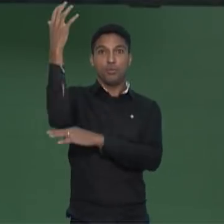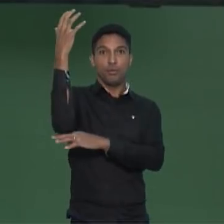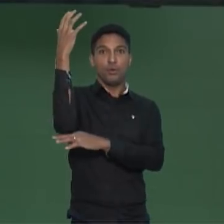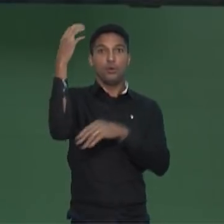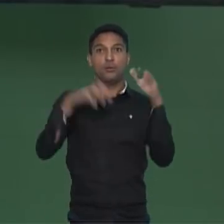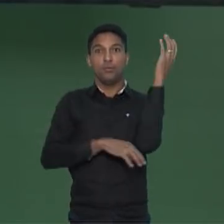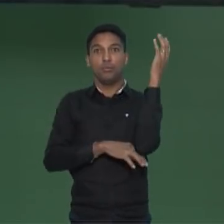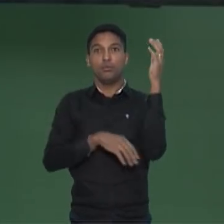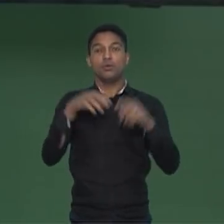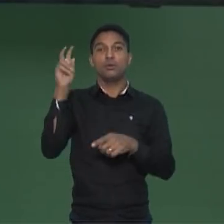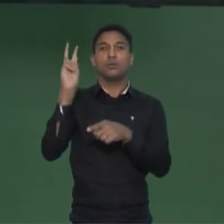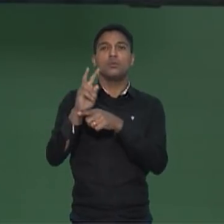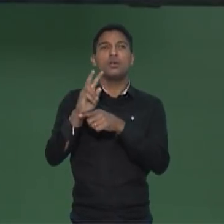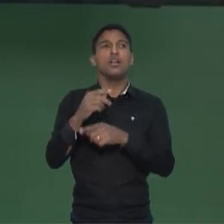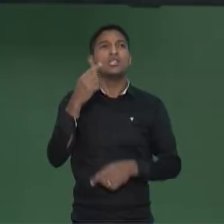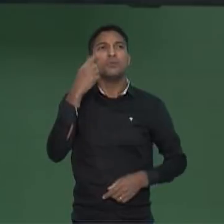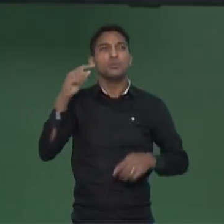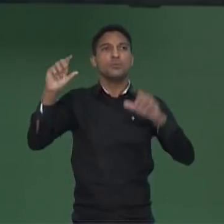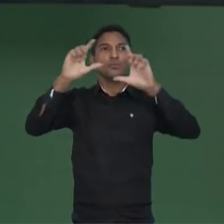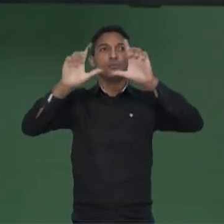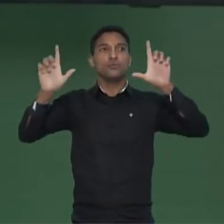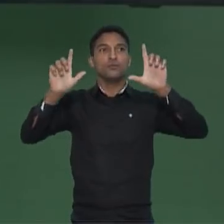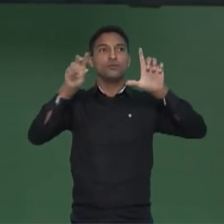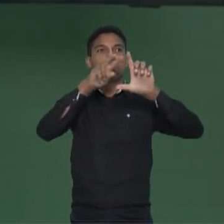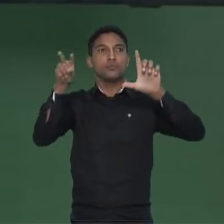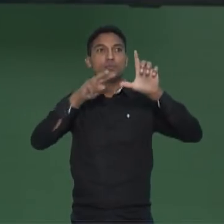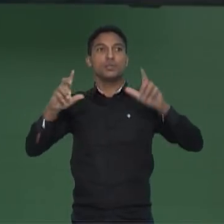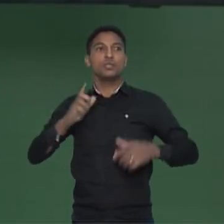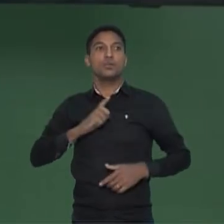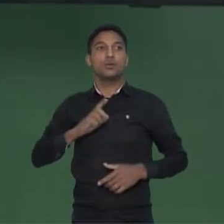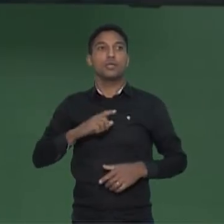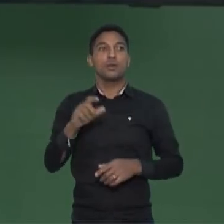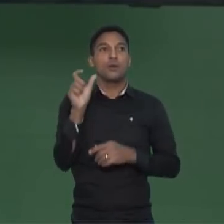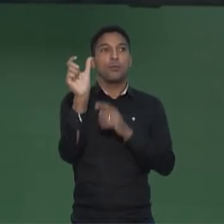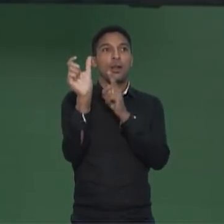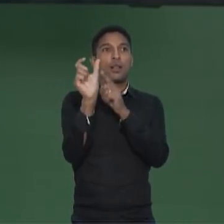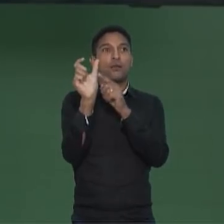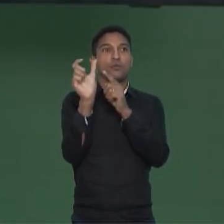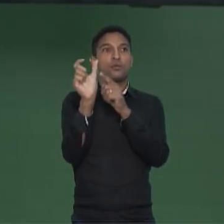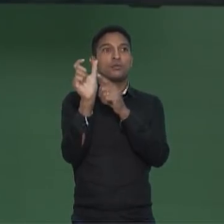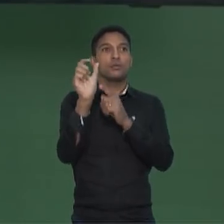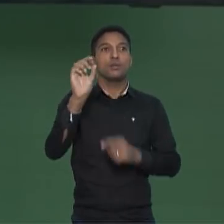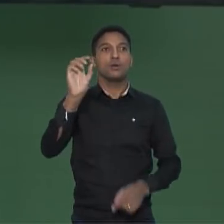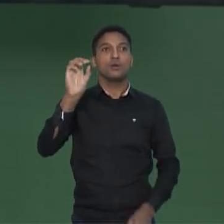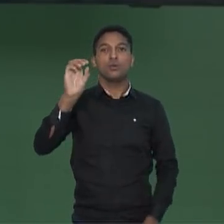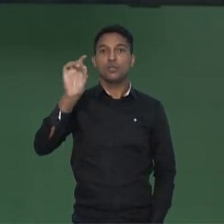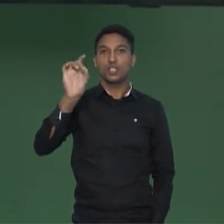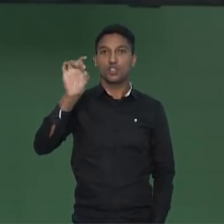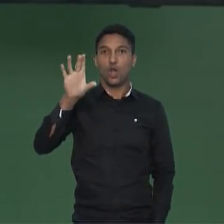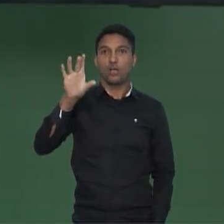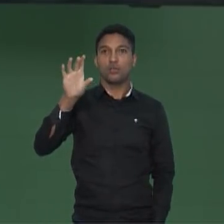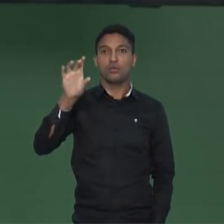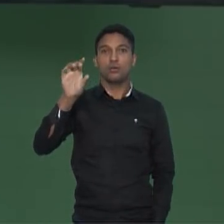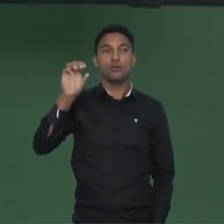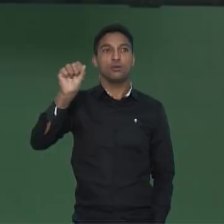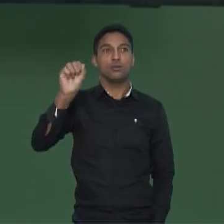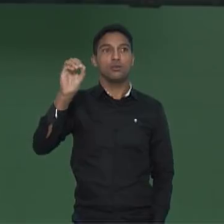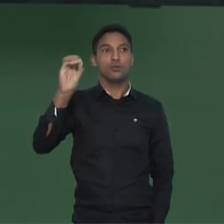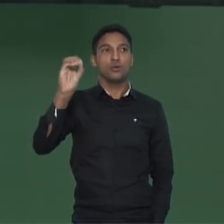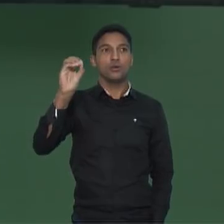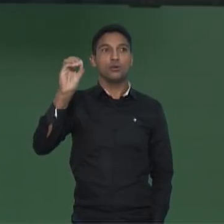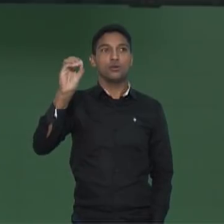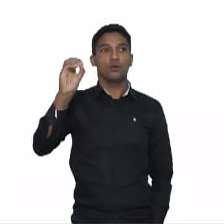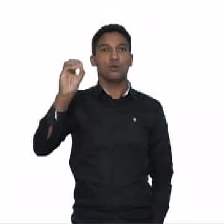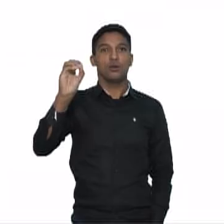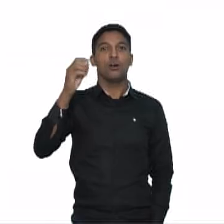presença da palavra só. Isso indica que existem mais coisas que as queimadas destroem. E é isso a nossa pergunta.